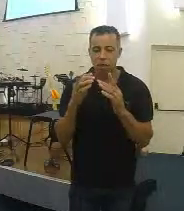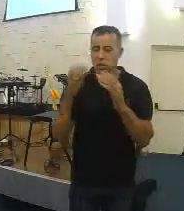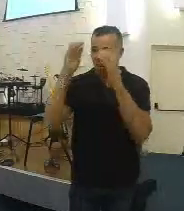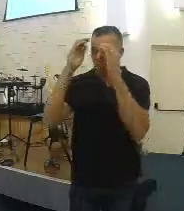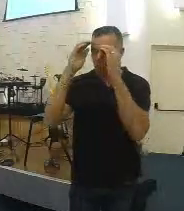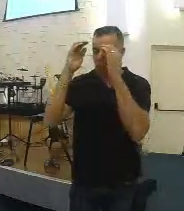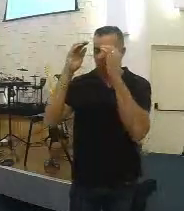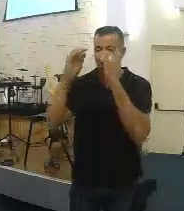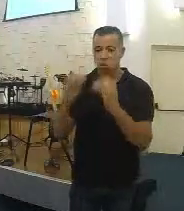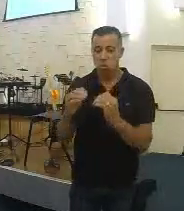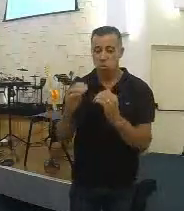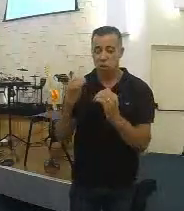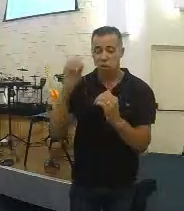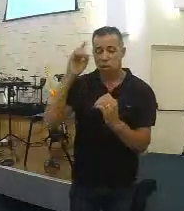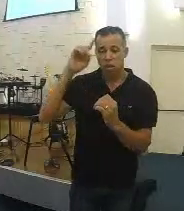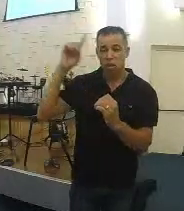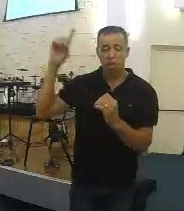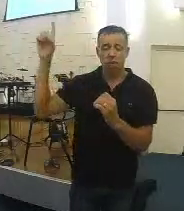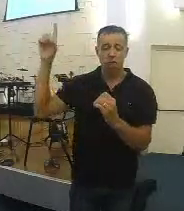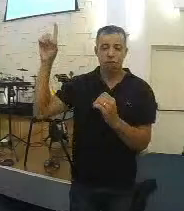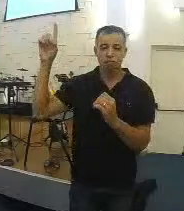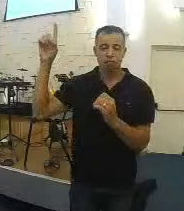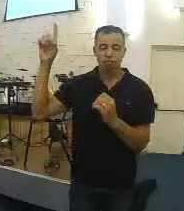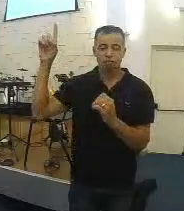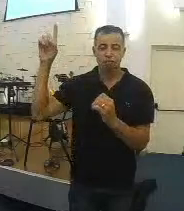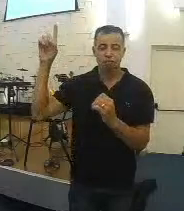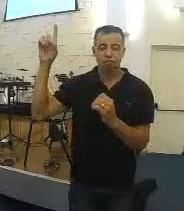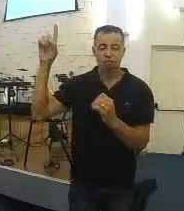como um sacerdote fake,